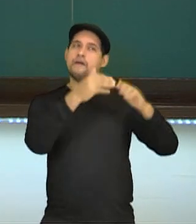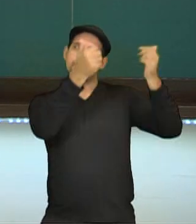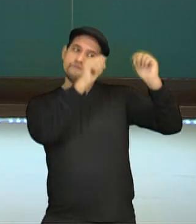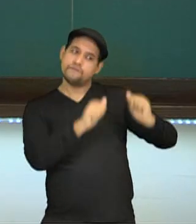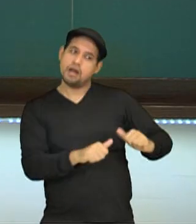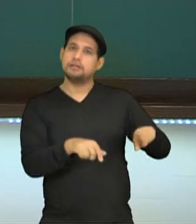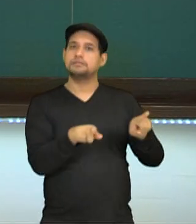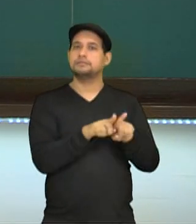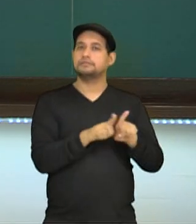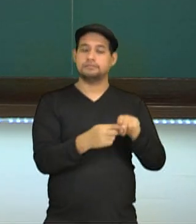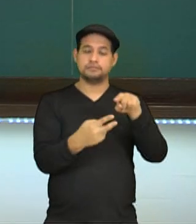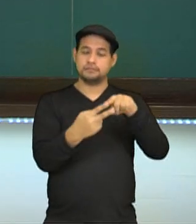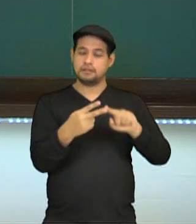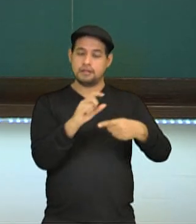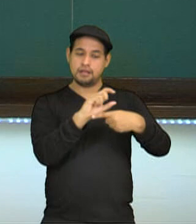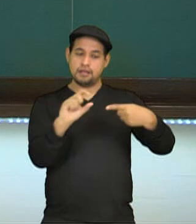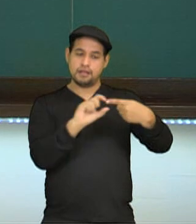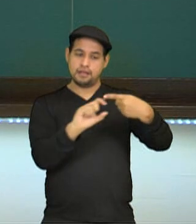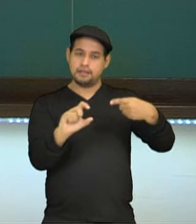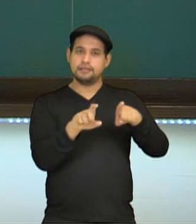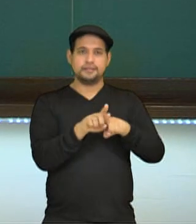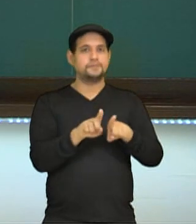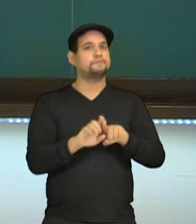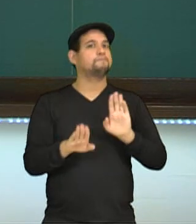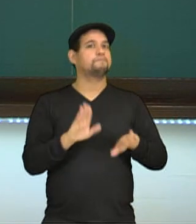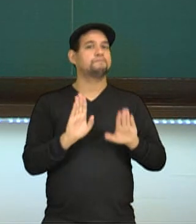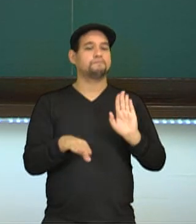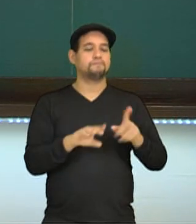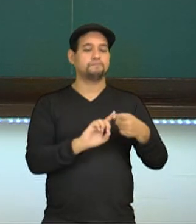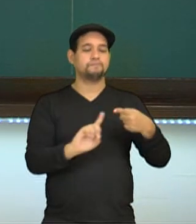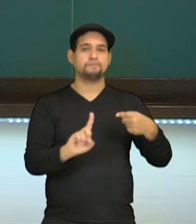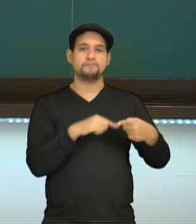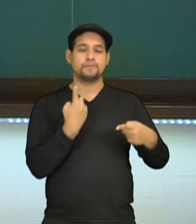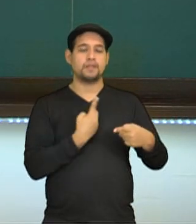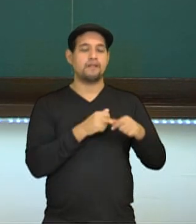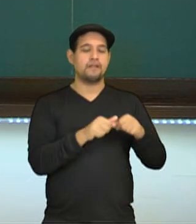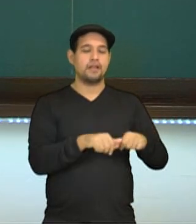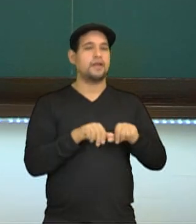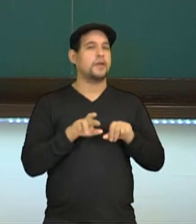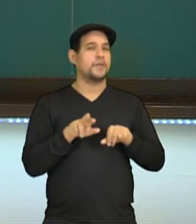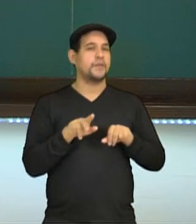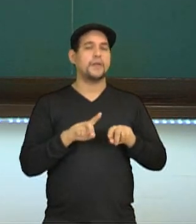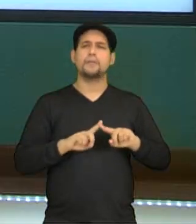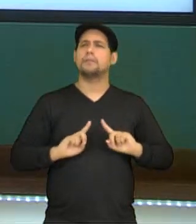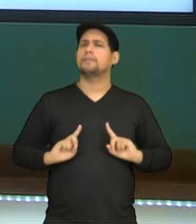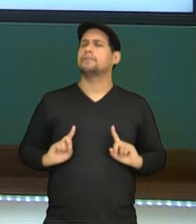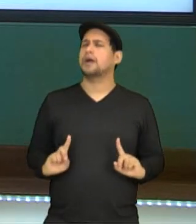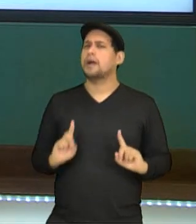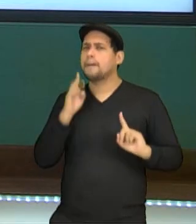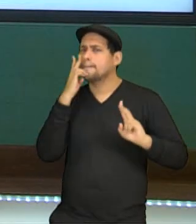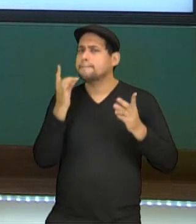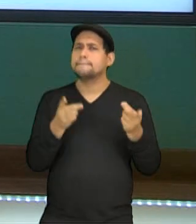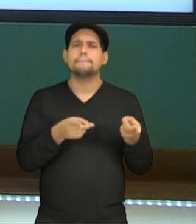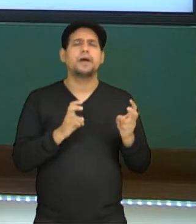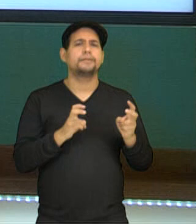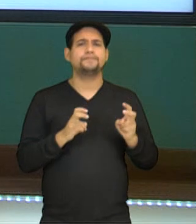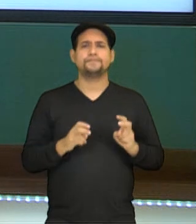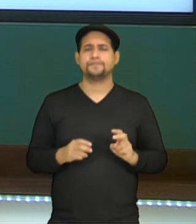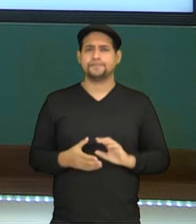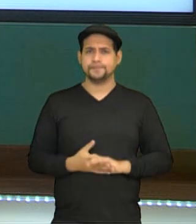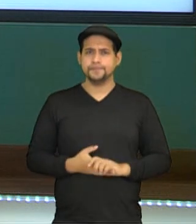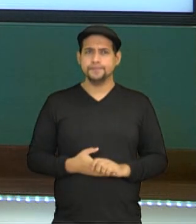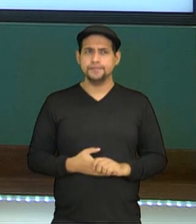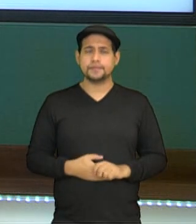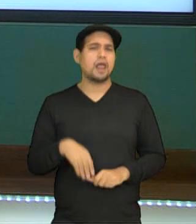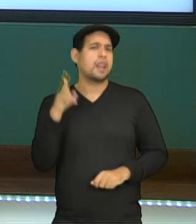né, essas duas frações com denominadores que nós vamos deixar iguais, tá bom? Aí, olha só, né?